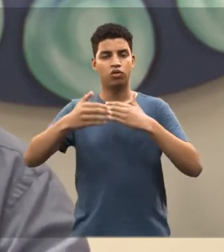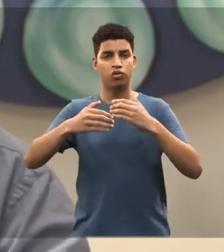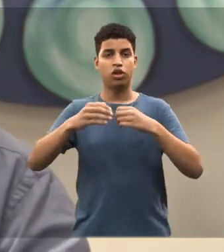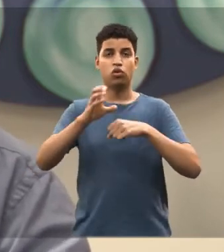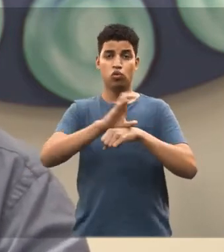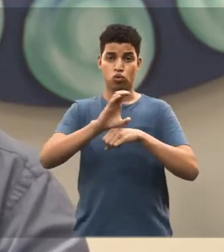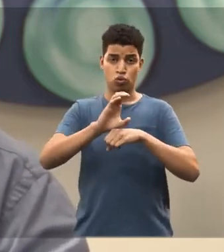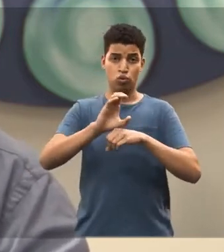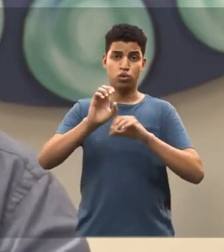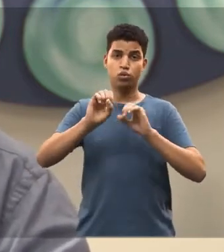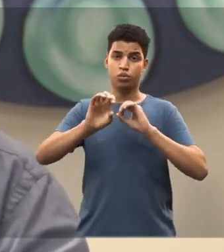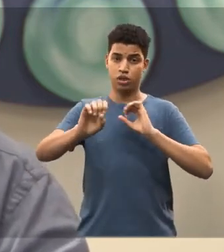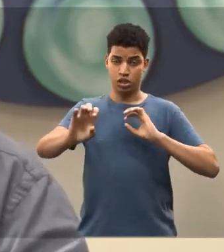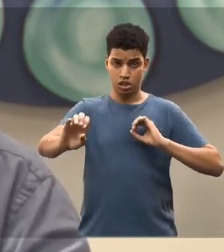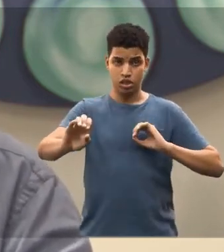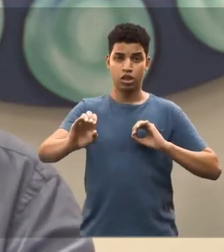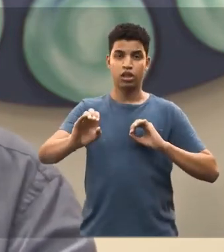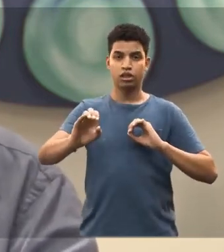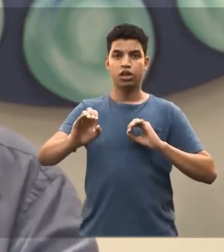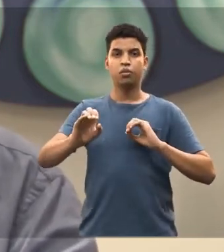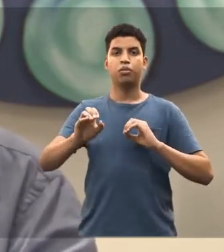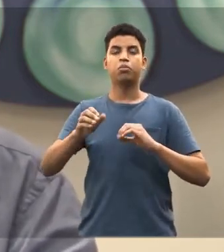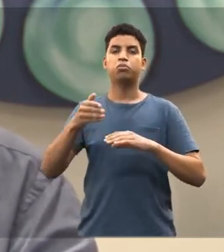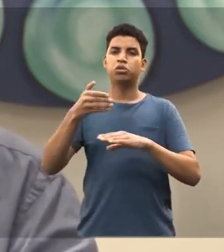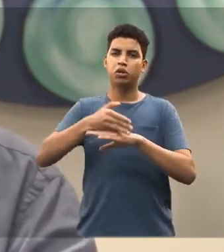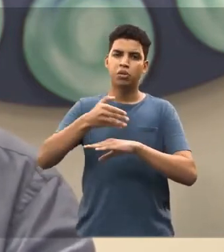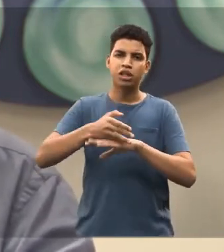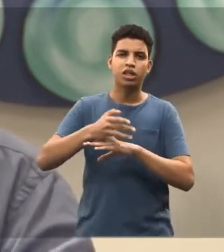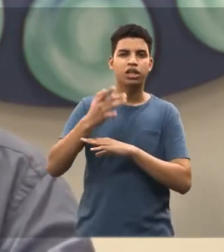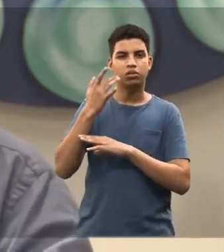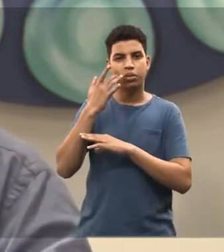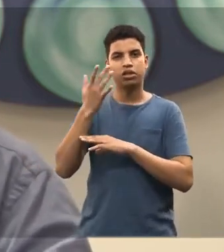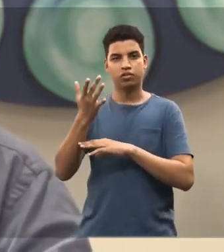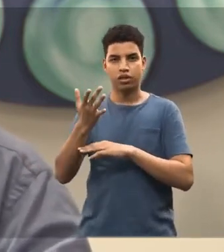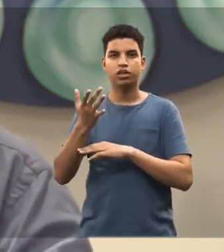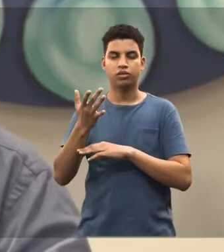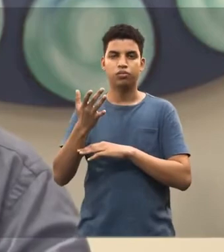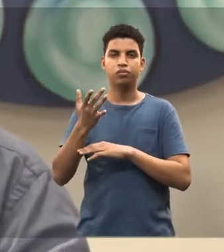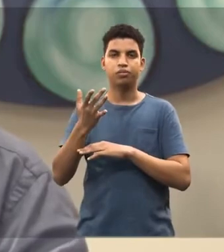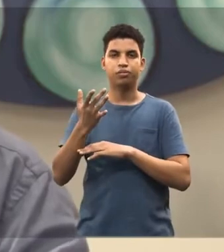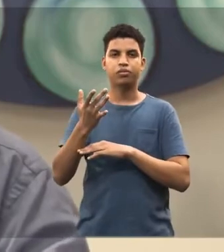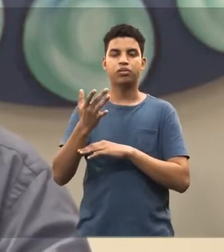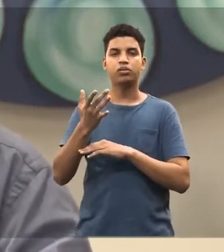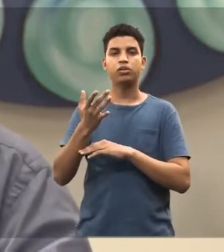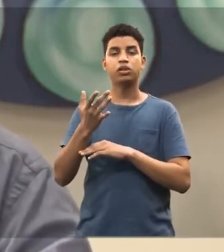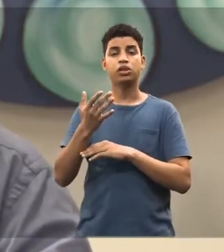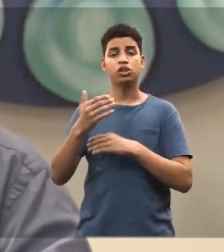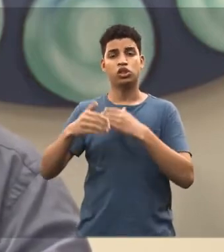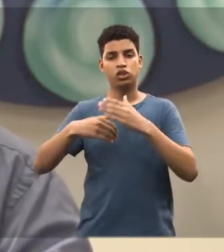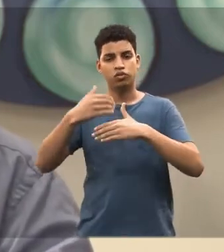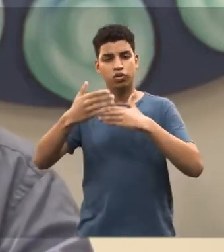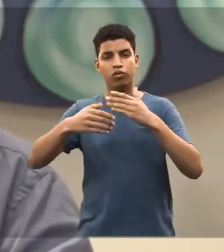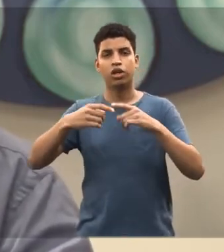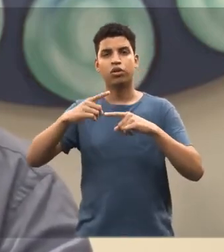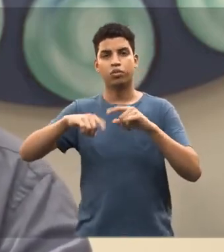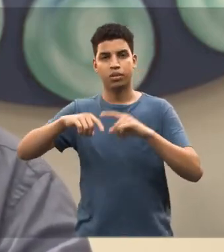estamos desenvolvendo um curso em educação à distância para ter uma democratização do acesso mais